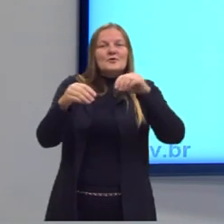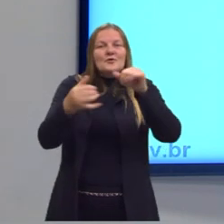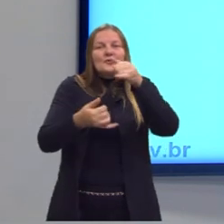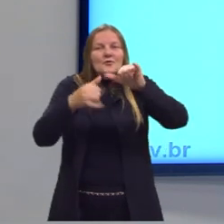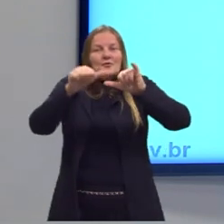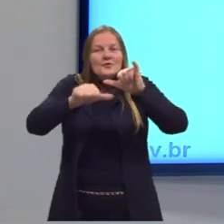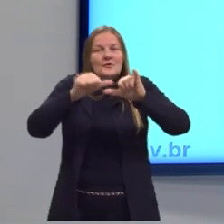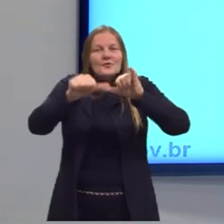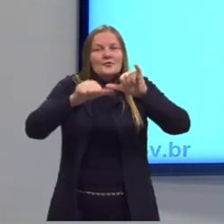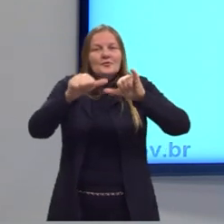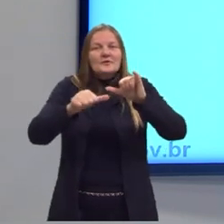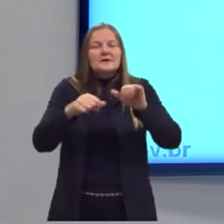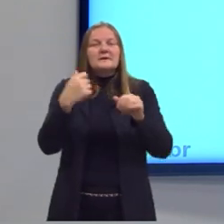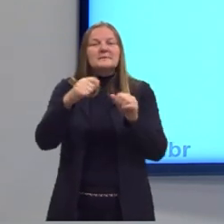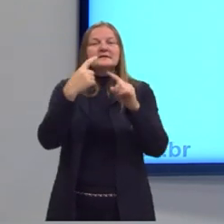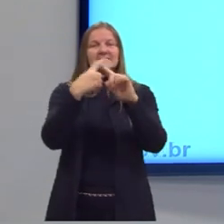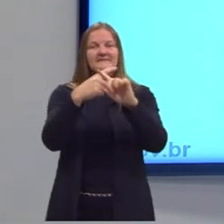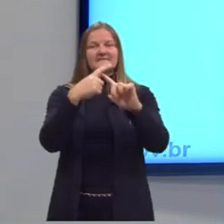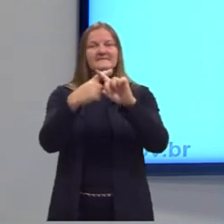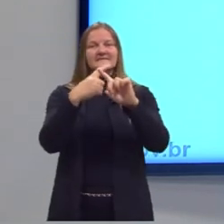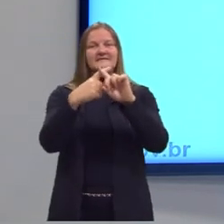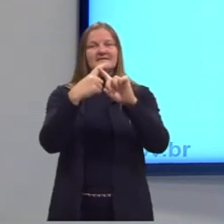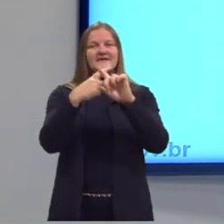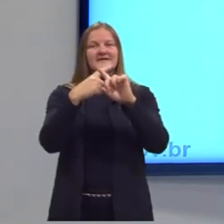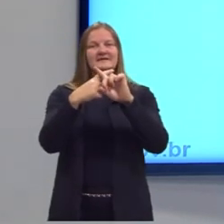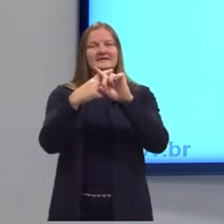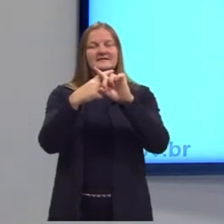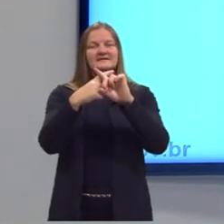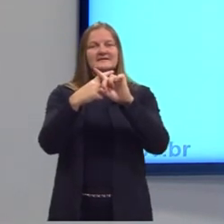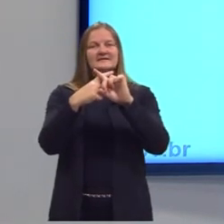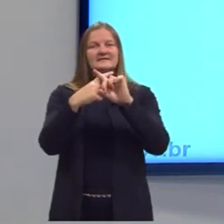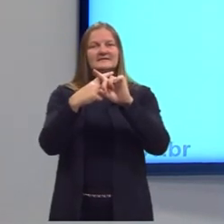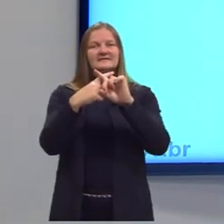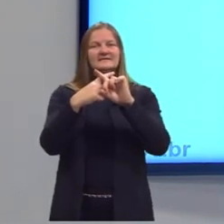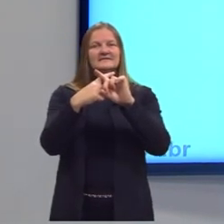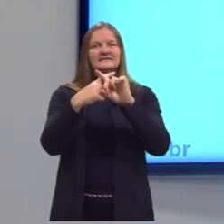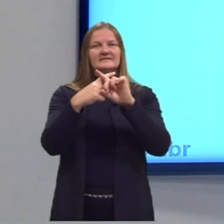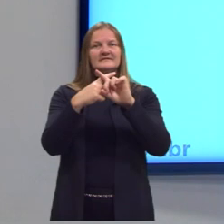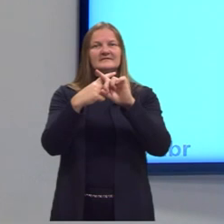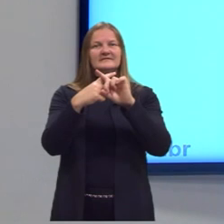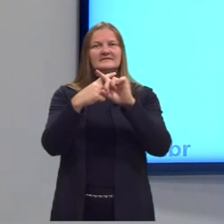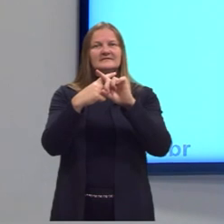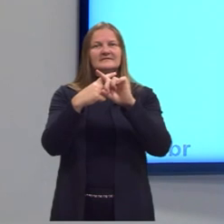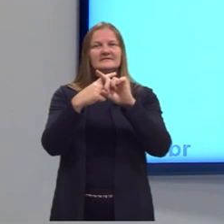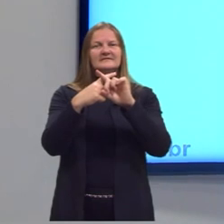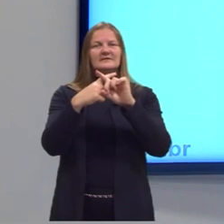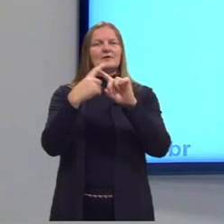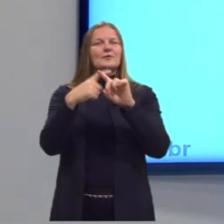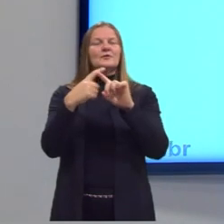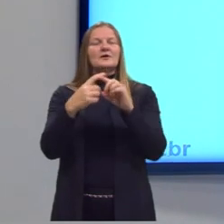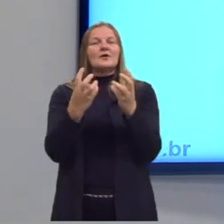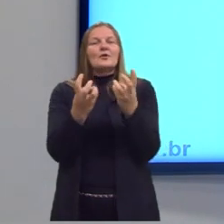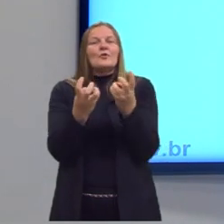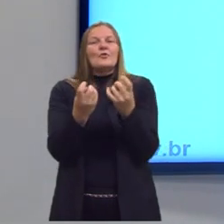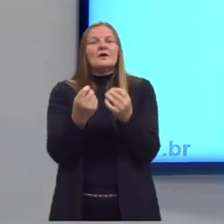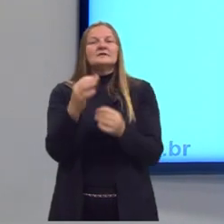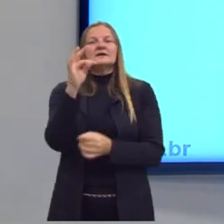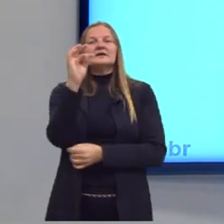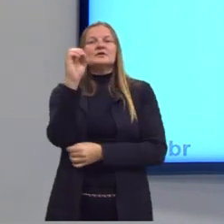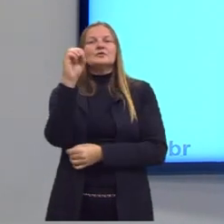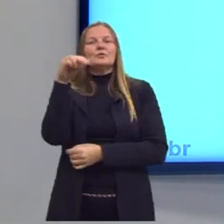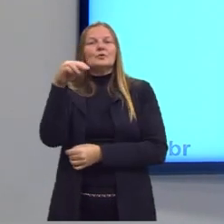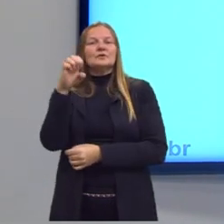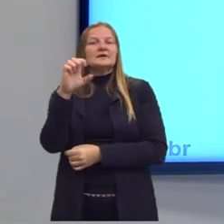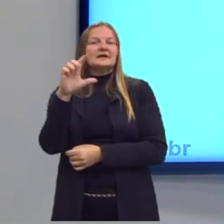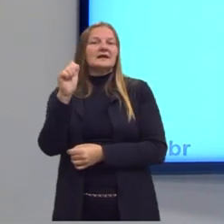minha reação Então eu preciso multiplicar esse oitenta por cento pelas dois por dois lados para saber Quantas toneladas de